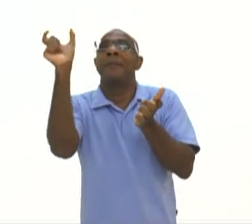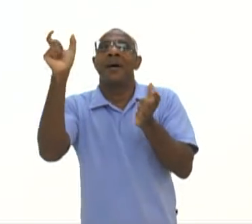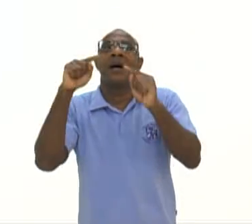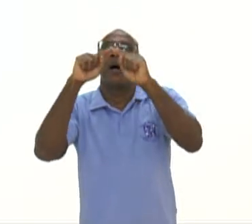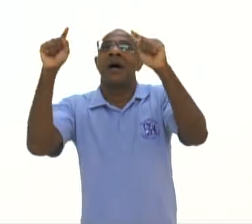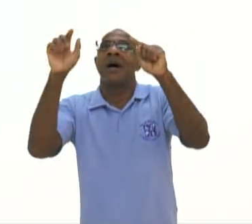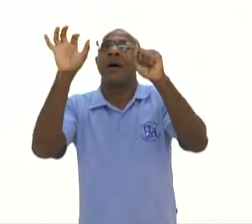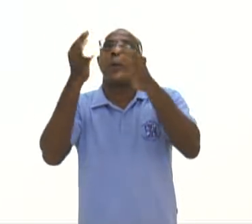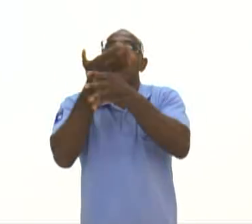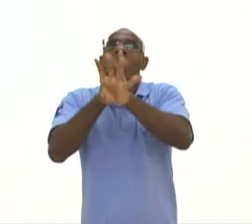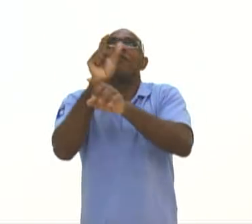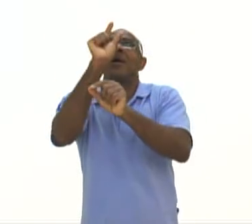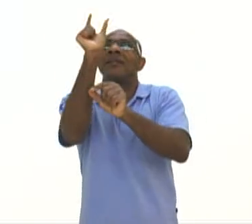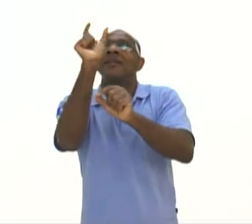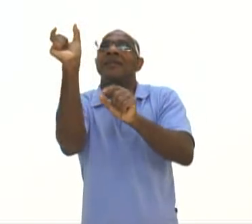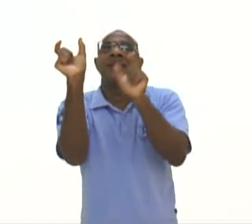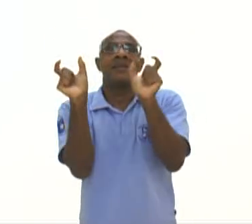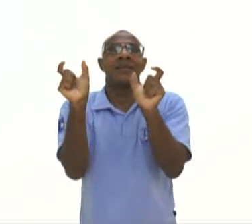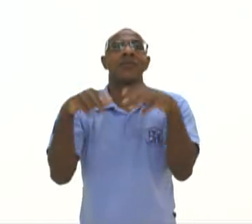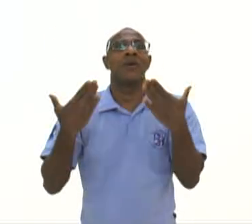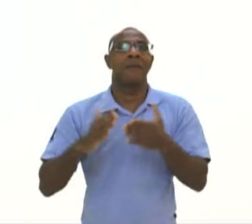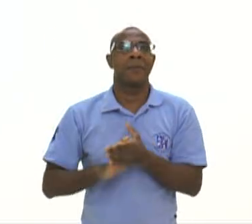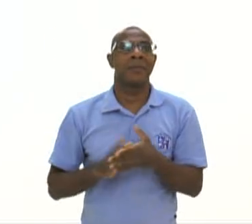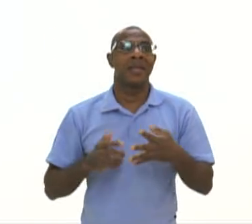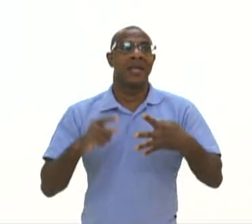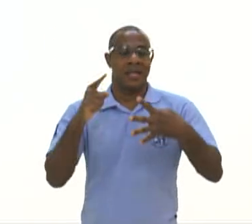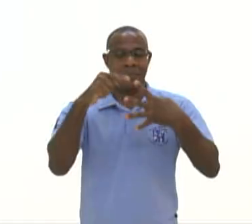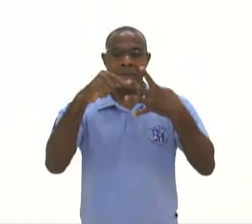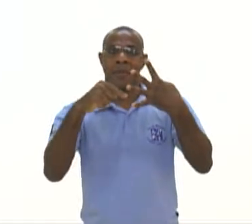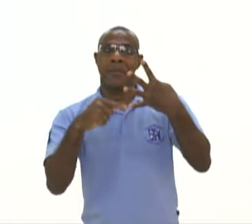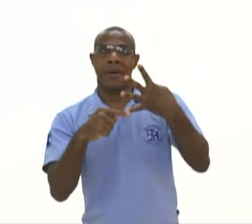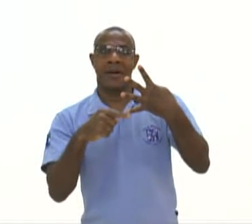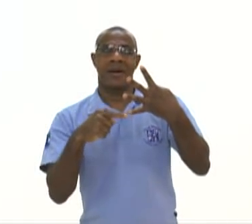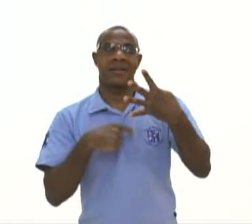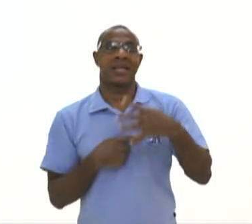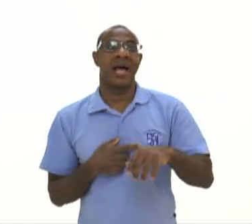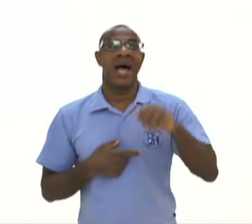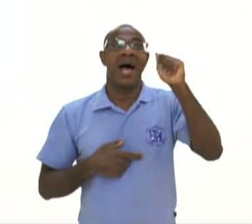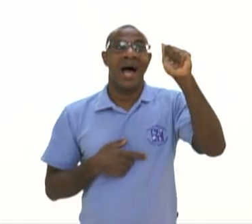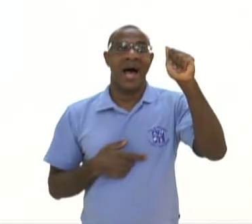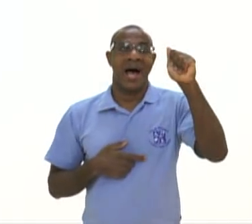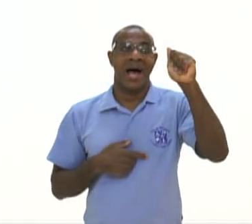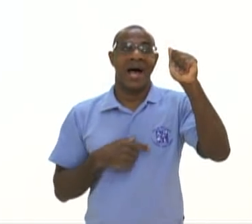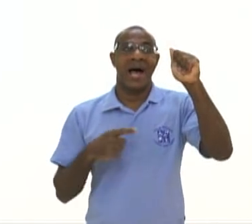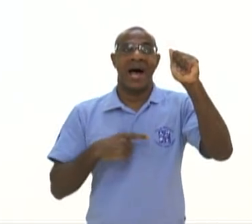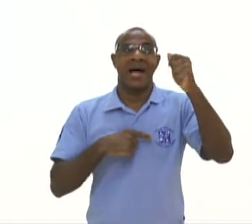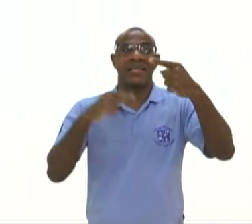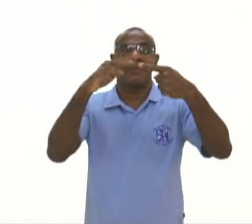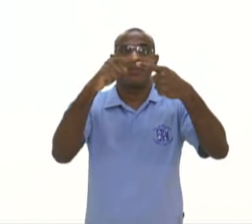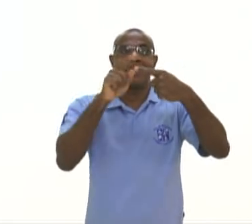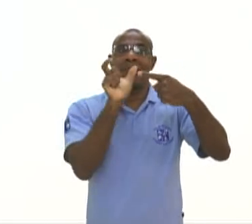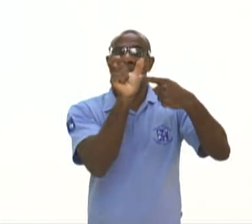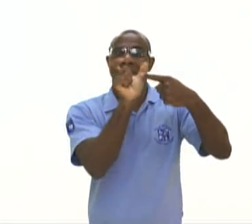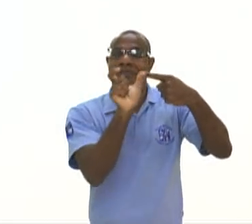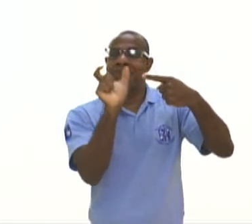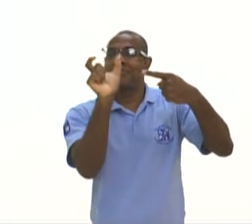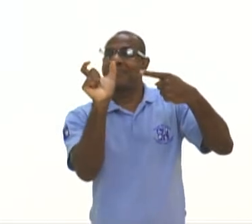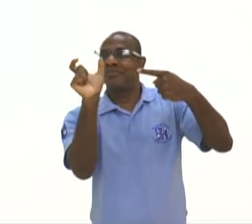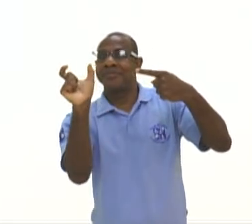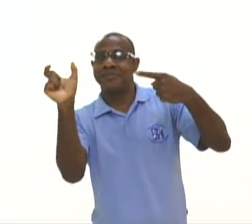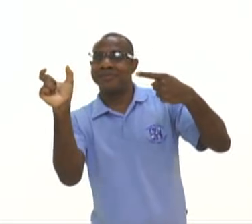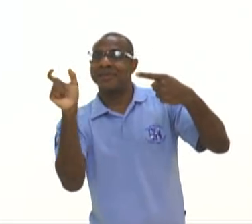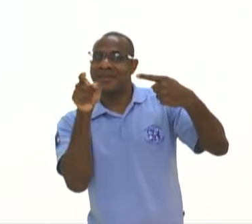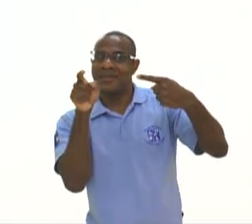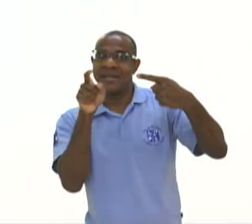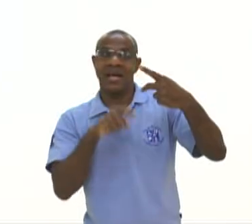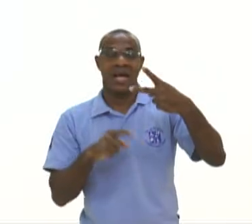A, a gente tem aqui hipófise, inibe e aumentando a eliminação da urina. Na letra B,